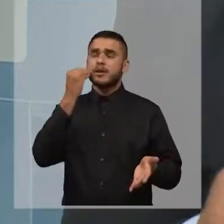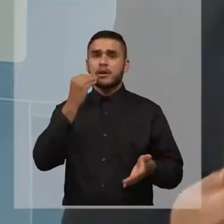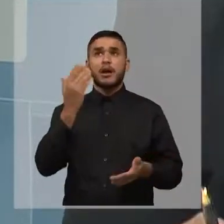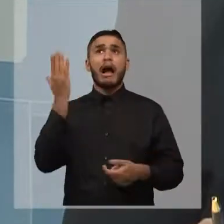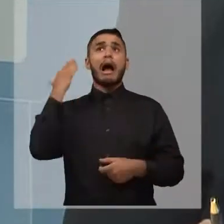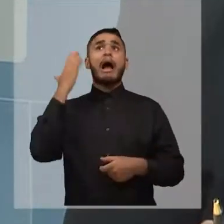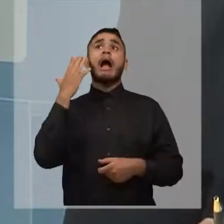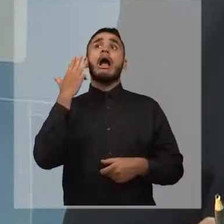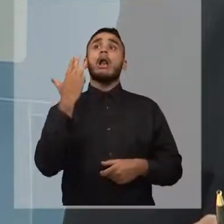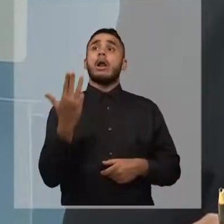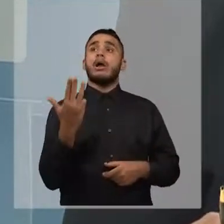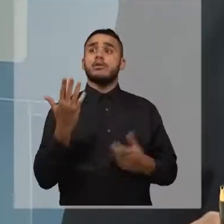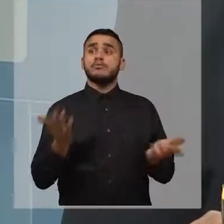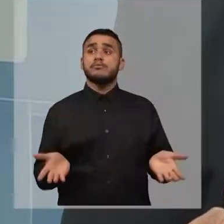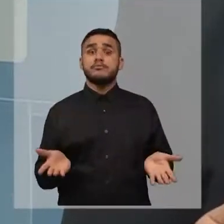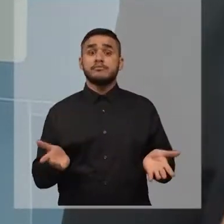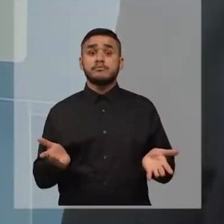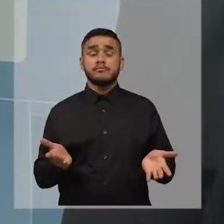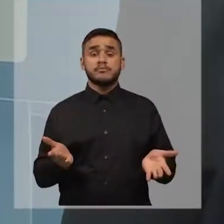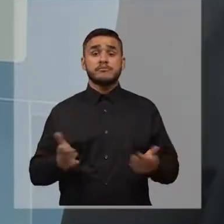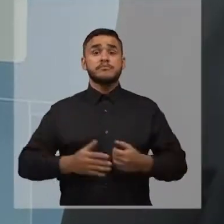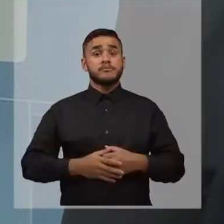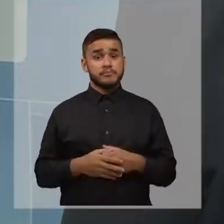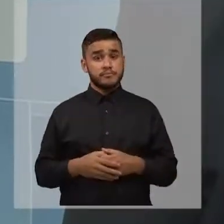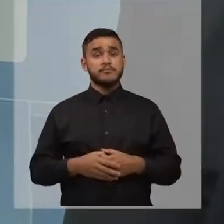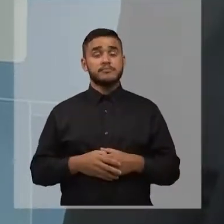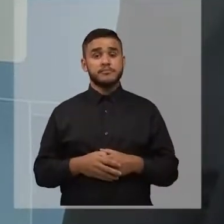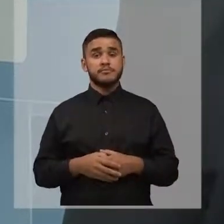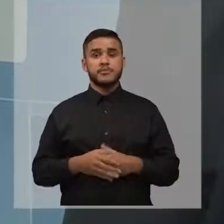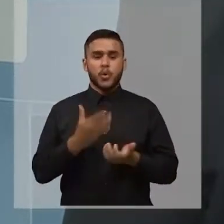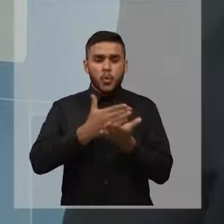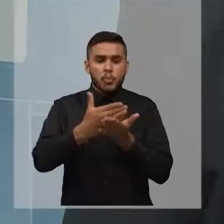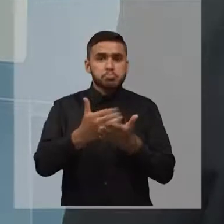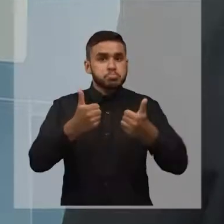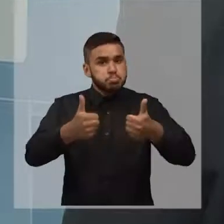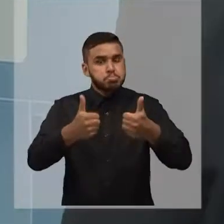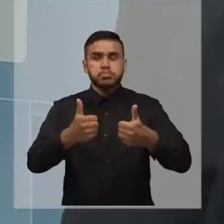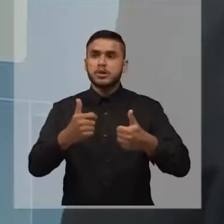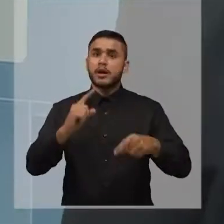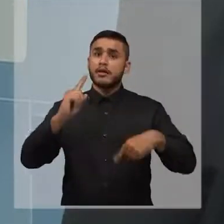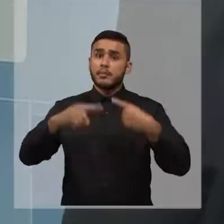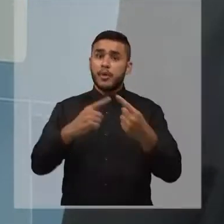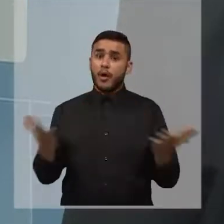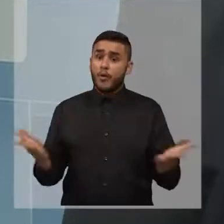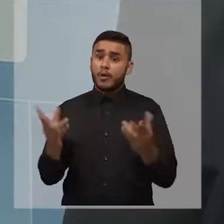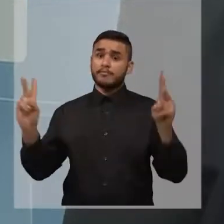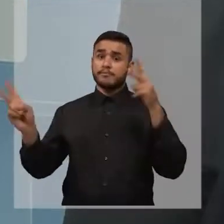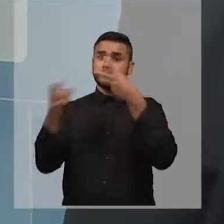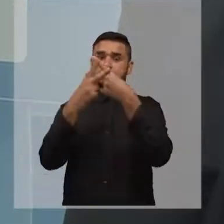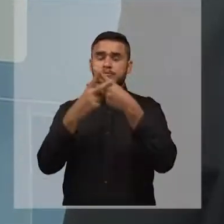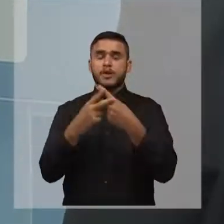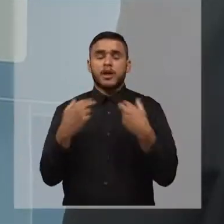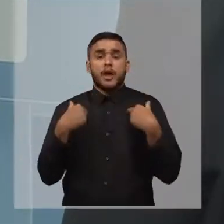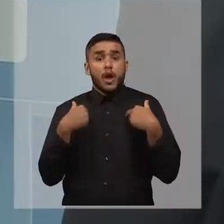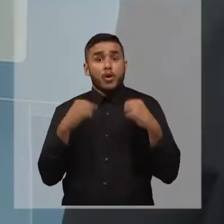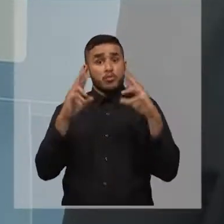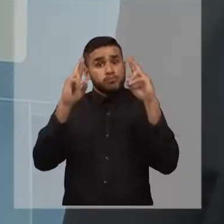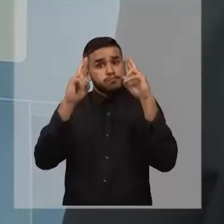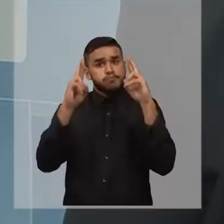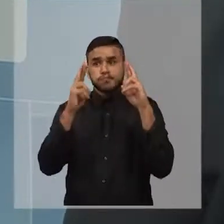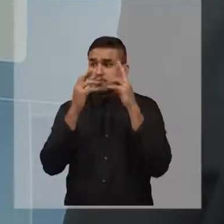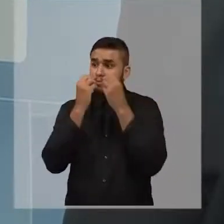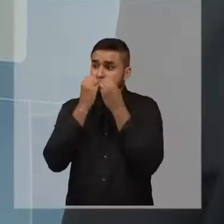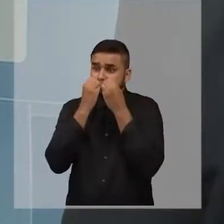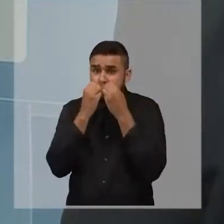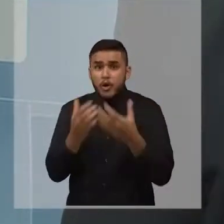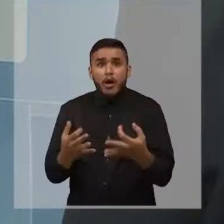não. Tudo bem, mas o Lula começou bem, como é que terminou? Né? Eu torço para que dê certo, e torço muito para que